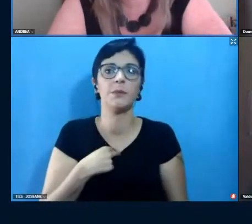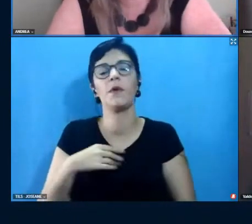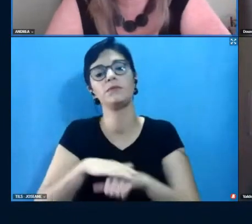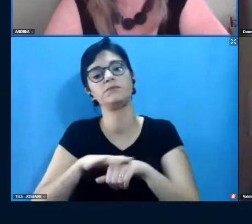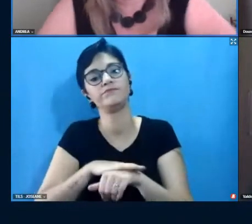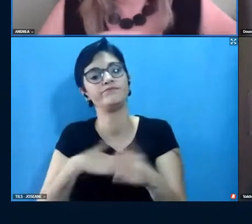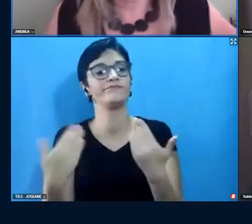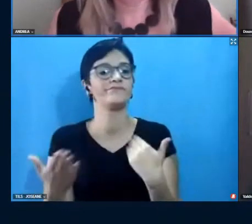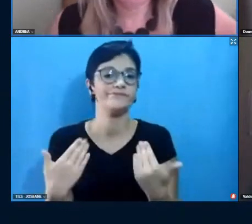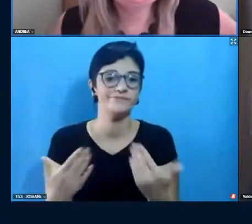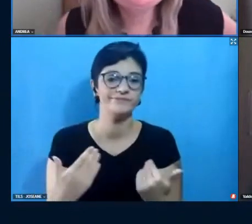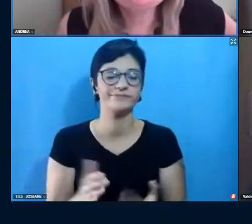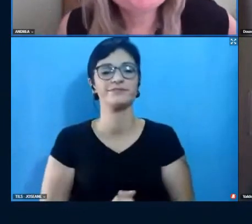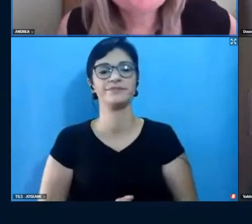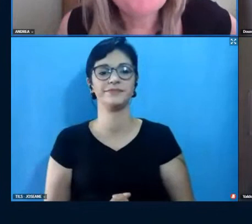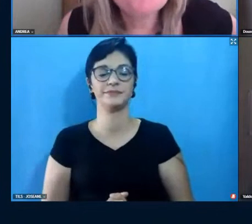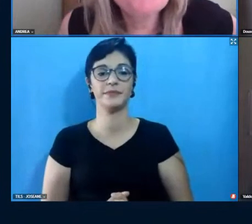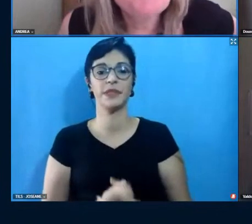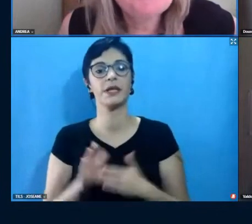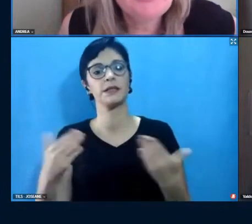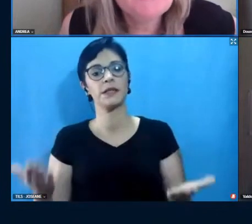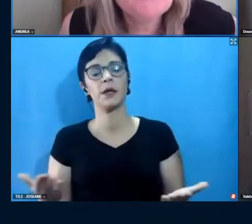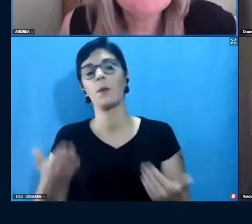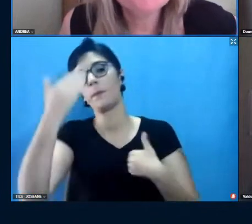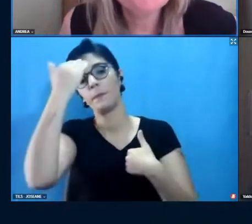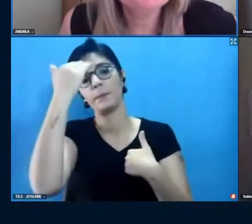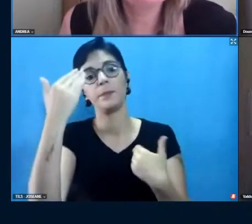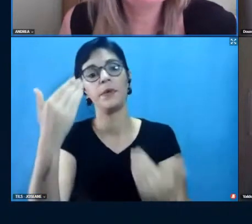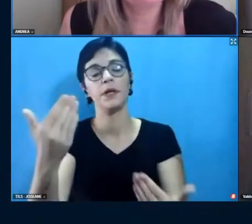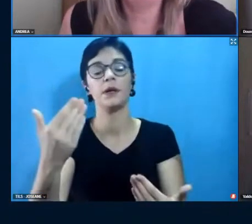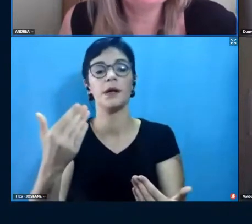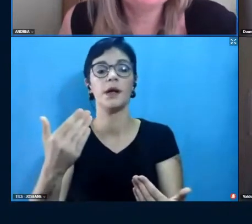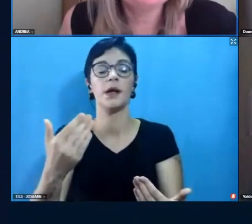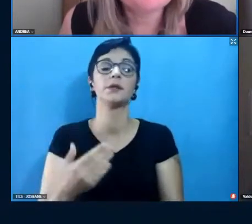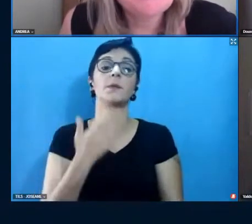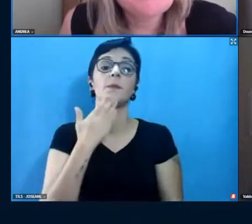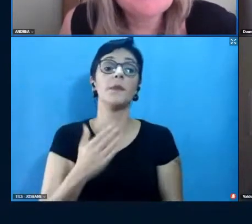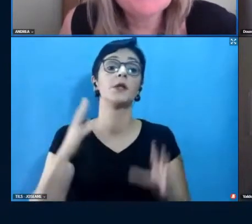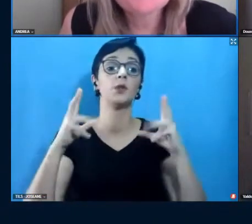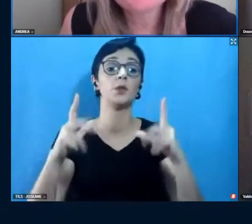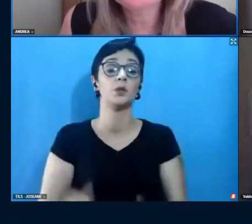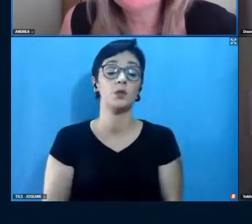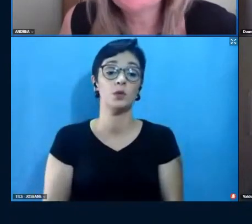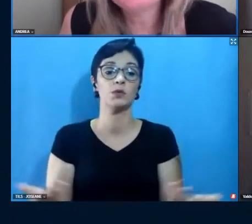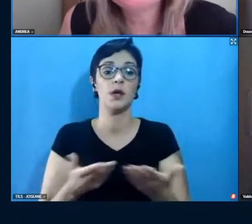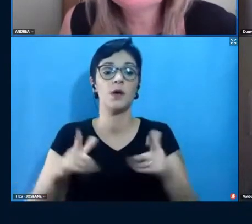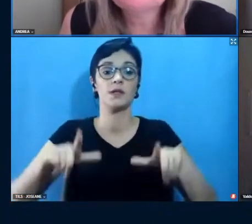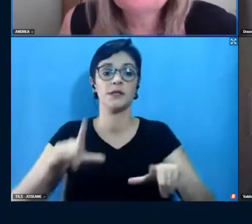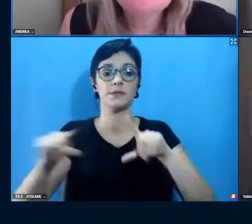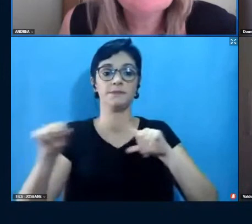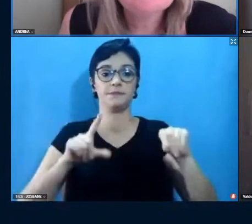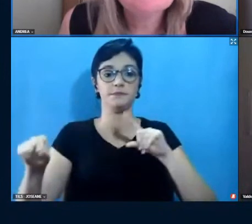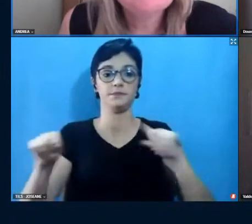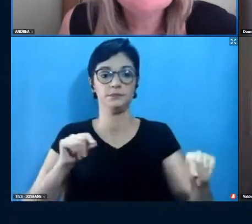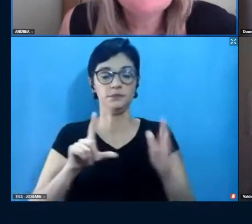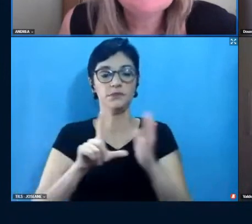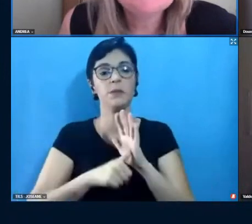para as discussões, né? Então, pessoal, muito obrigada. Eu peço a todos que se retirem da sala para a gente continuar,